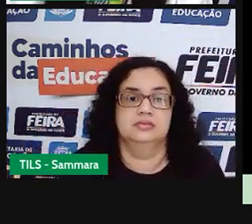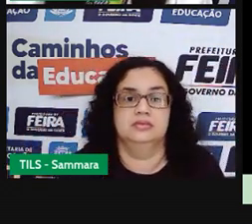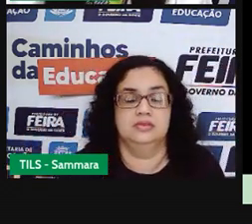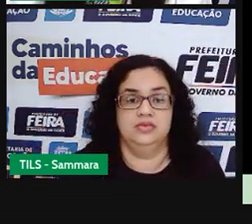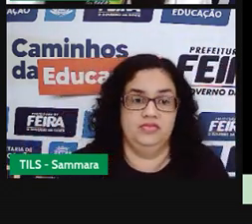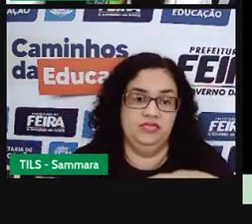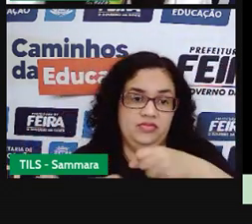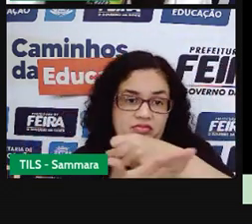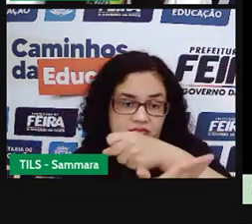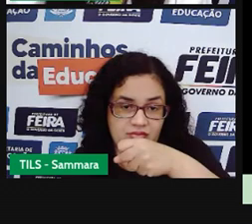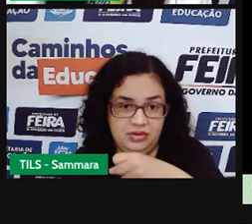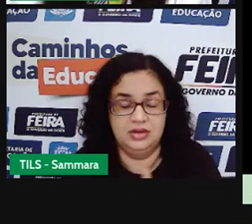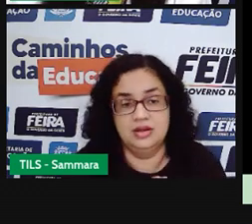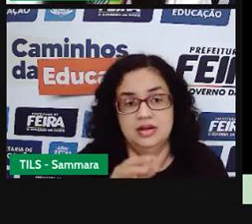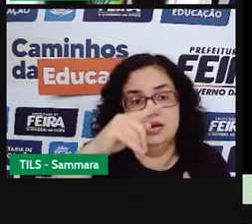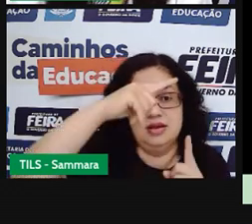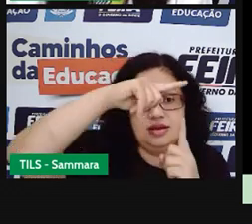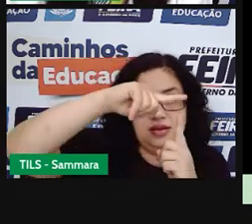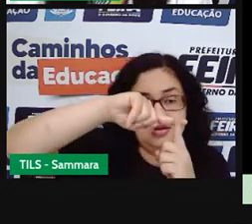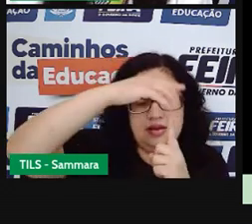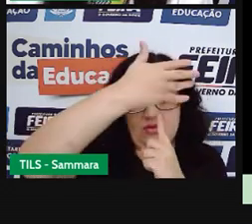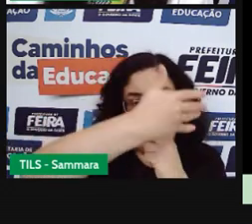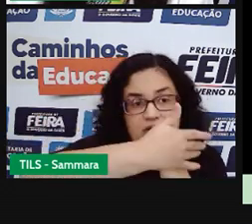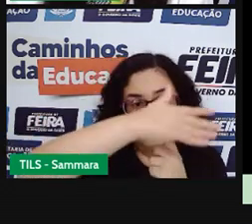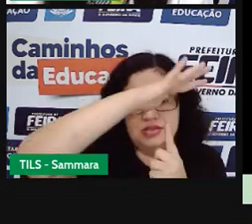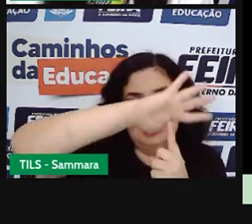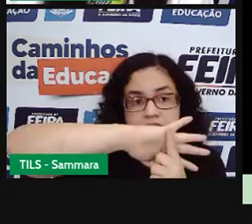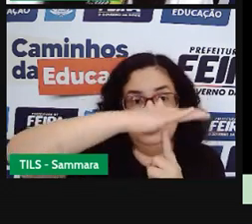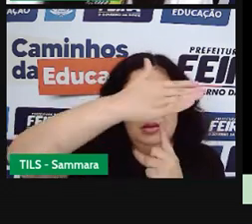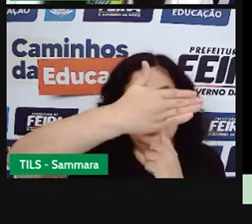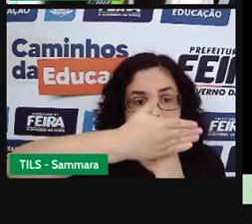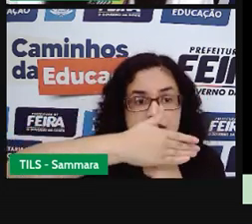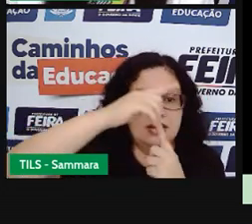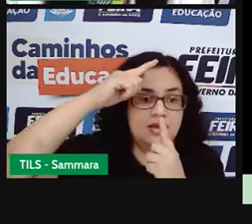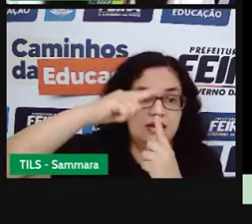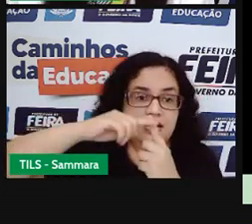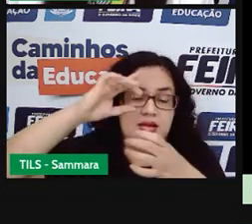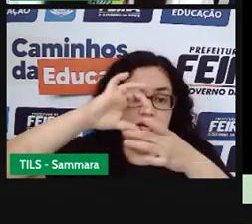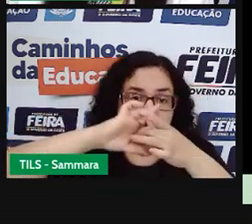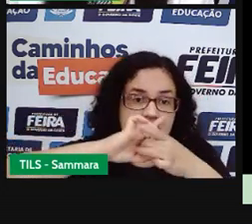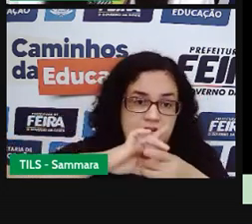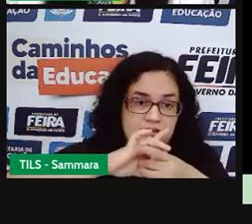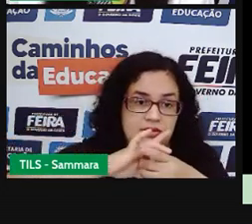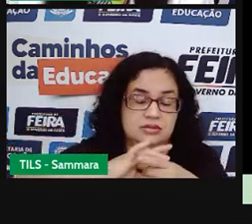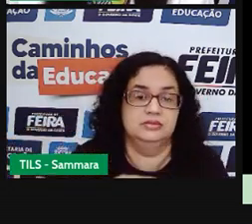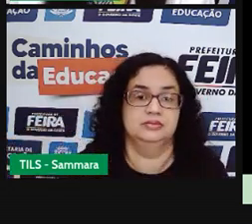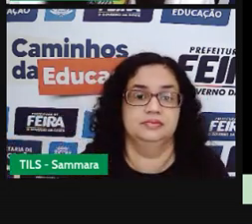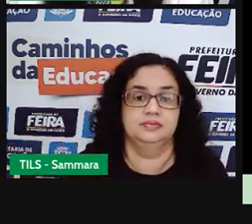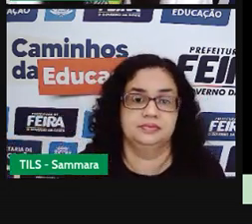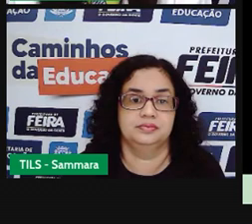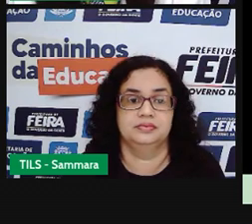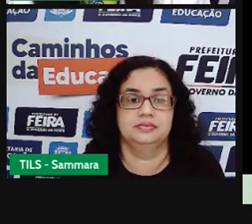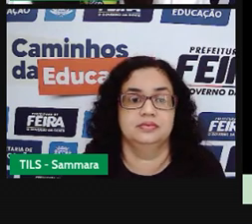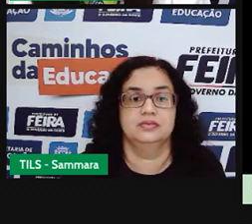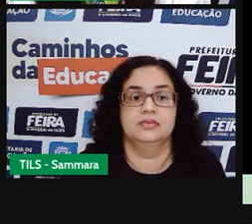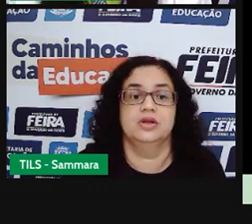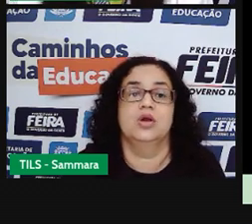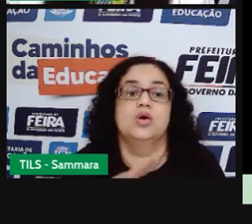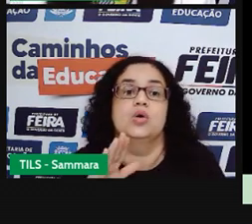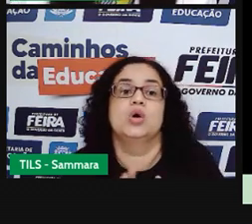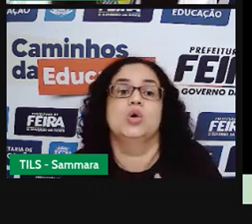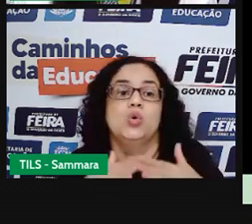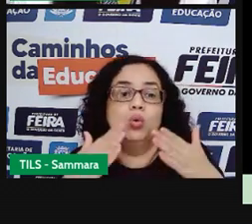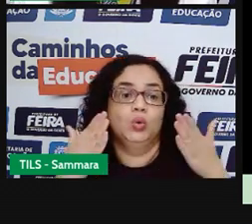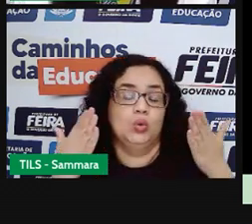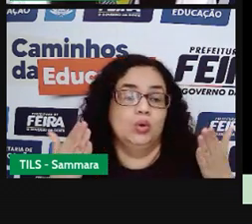e os vértices é e qual aí seria um objeto né ou uma construção